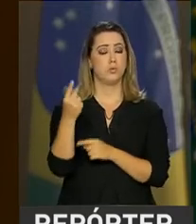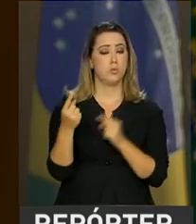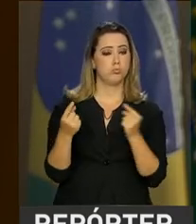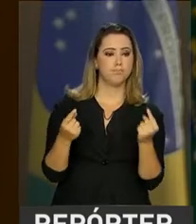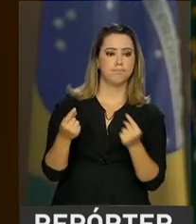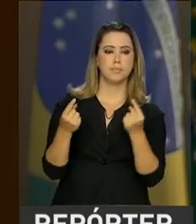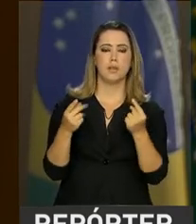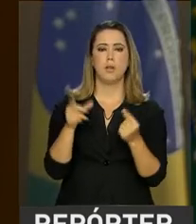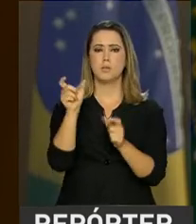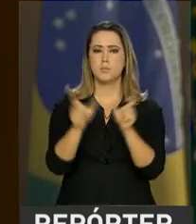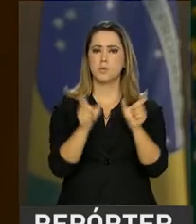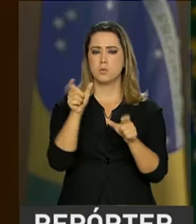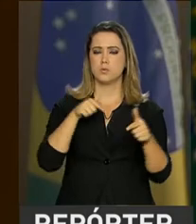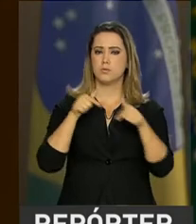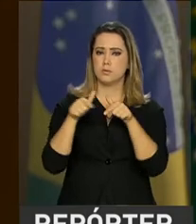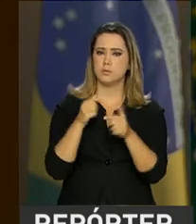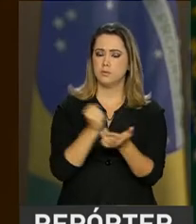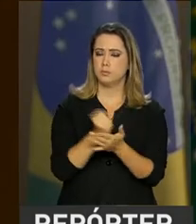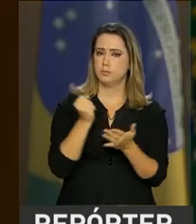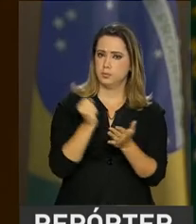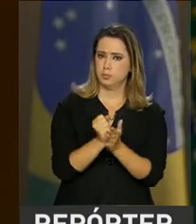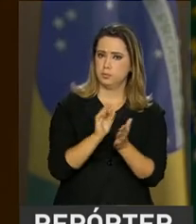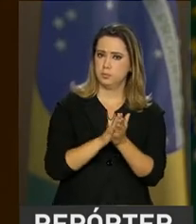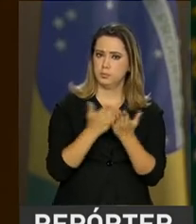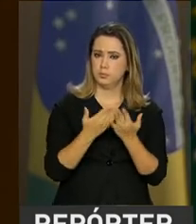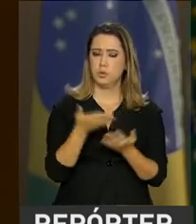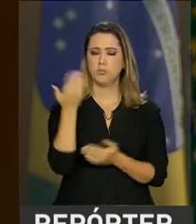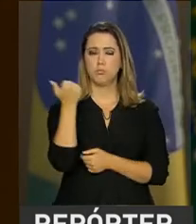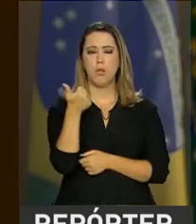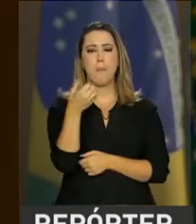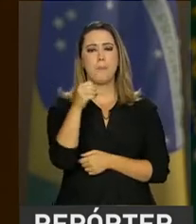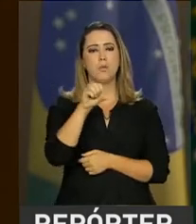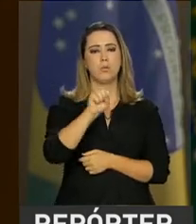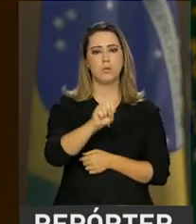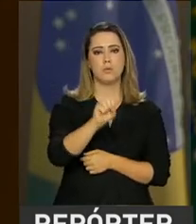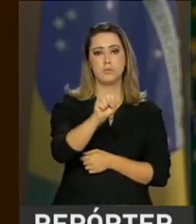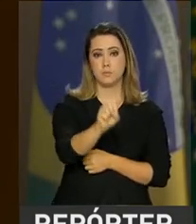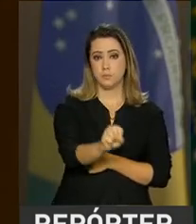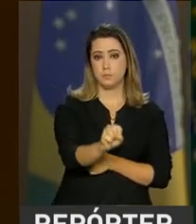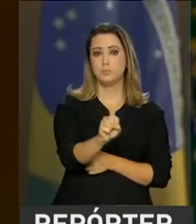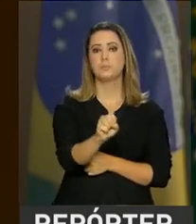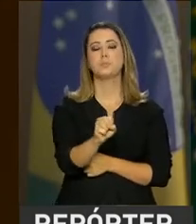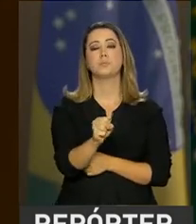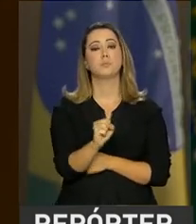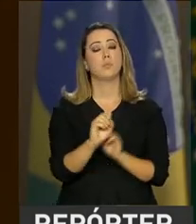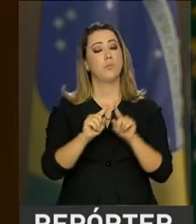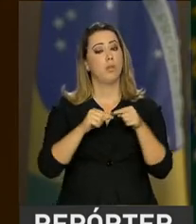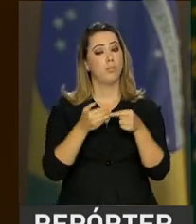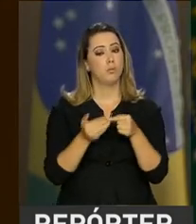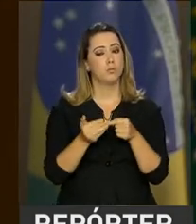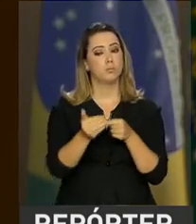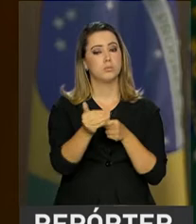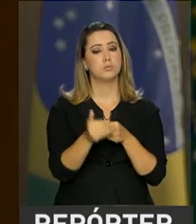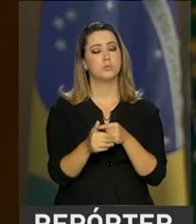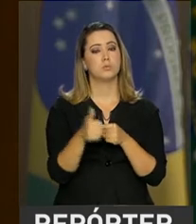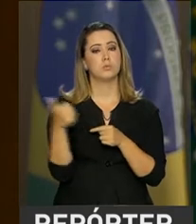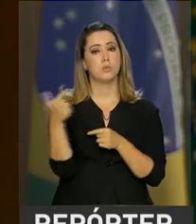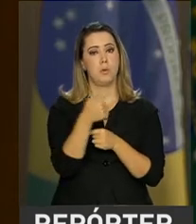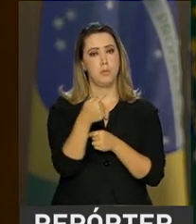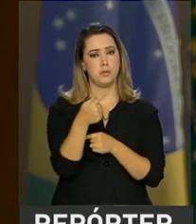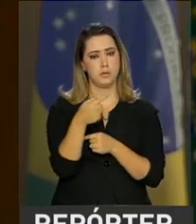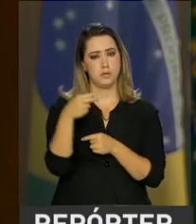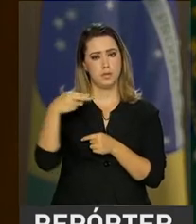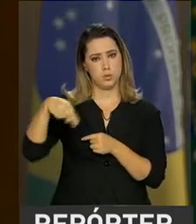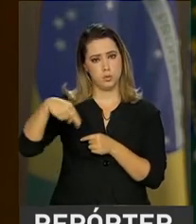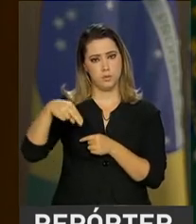trabalhadores que tiveram carteira assinada até 1988 a partir do dia 17 de novembro